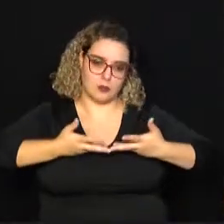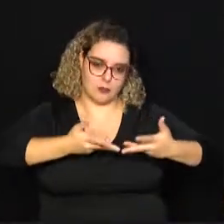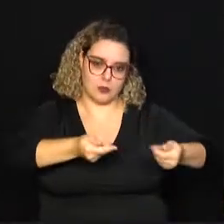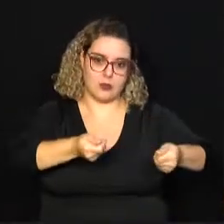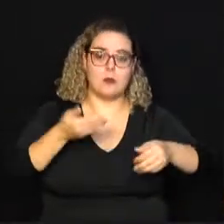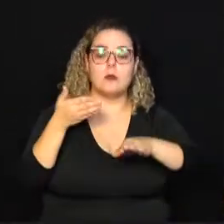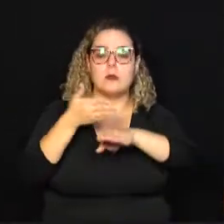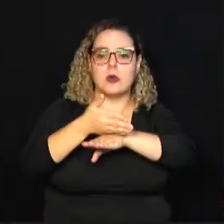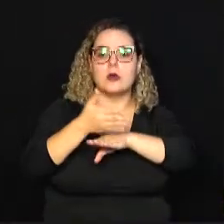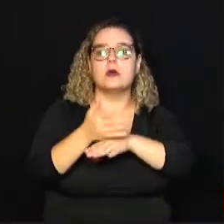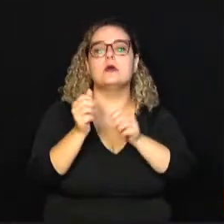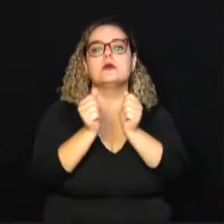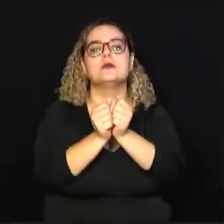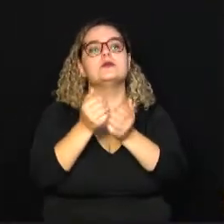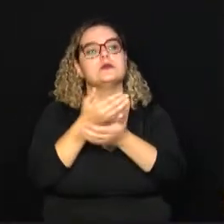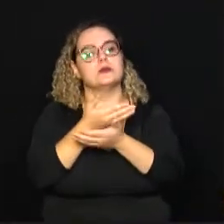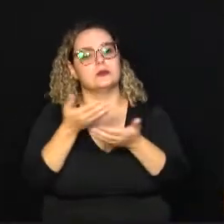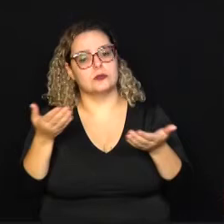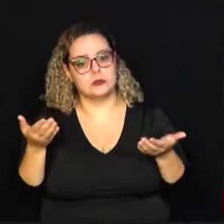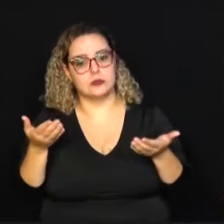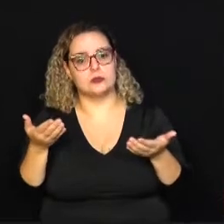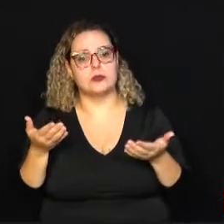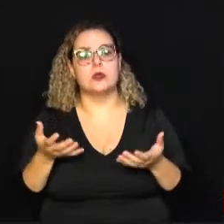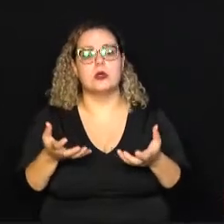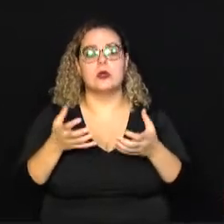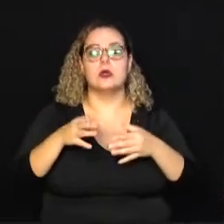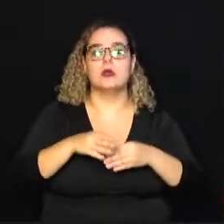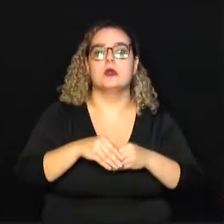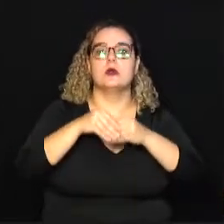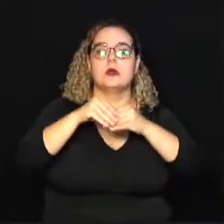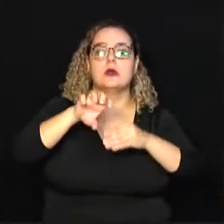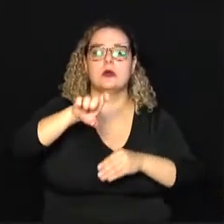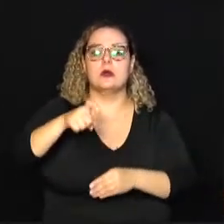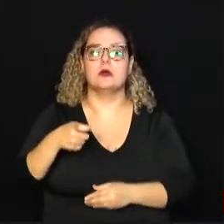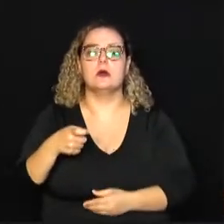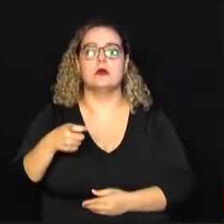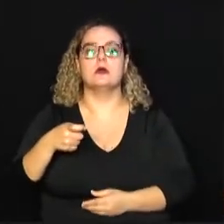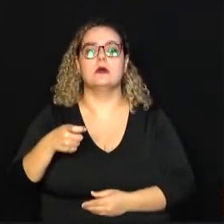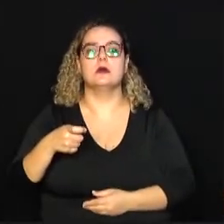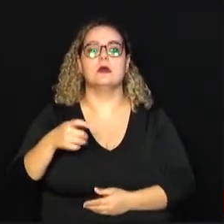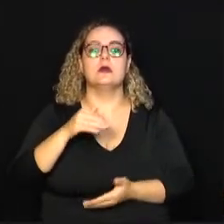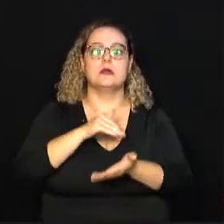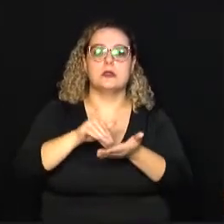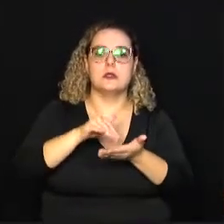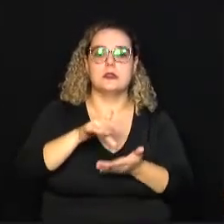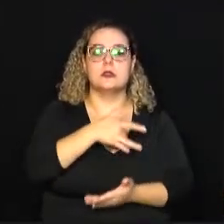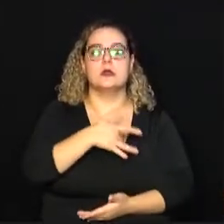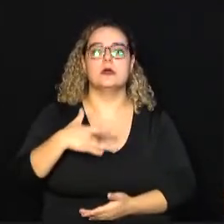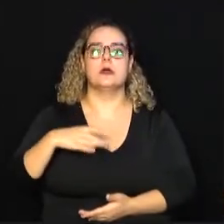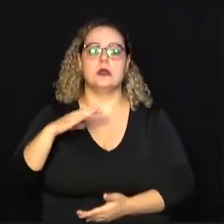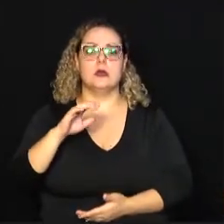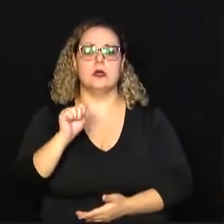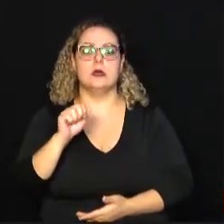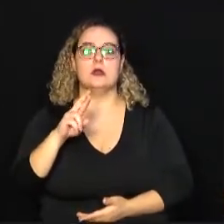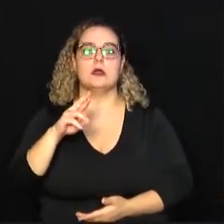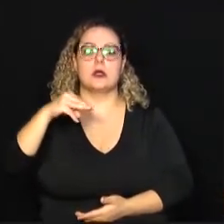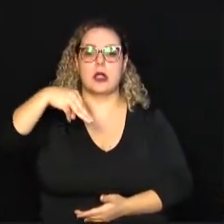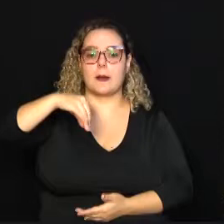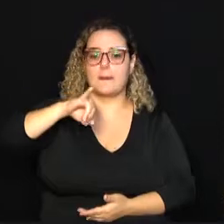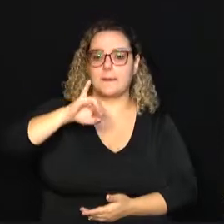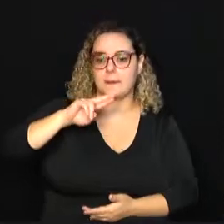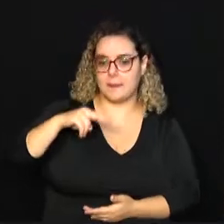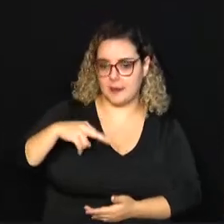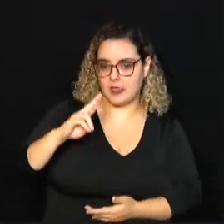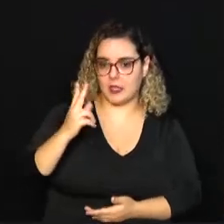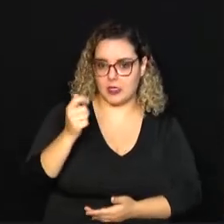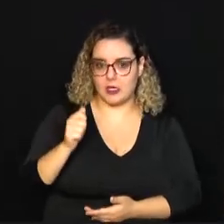participar aqui com você. Quero saudar a ex-secretária de saúde dessa cidade, a Carminha Carpintero.